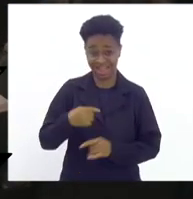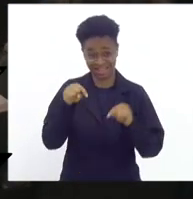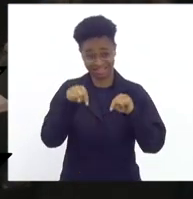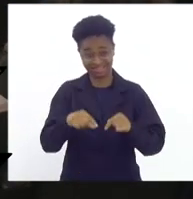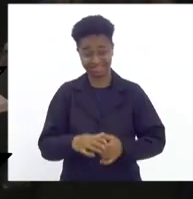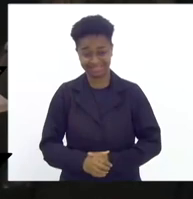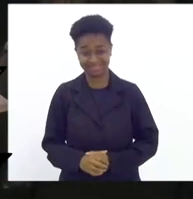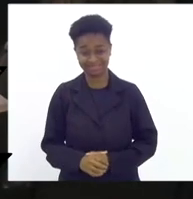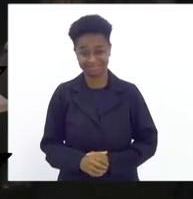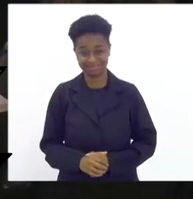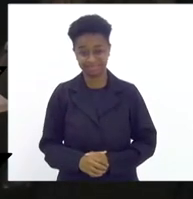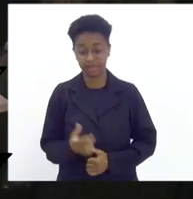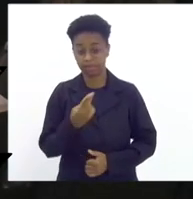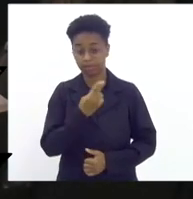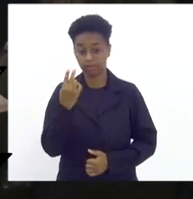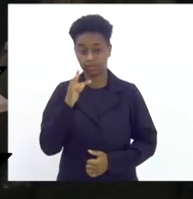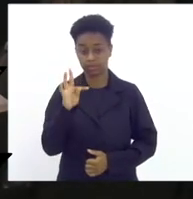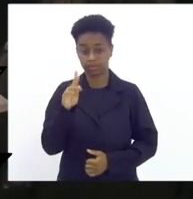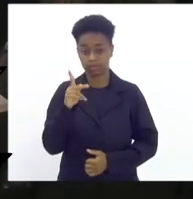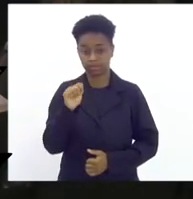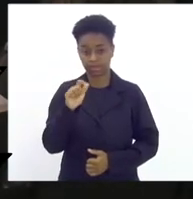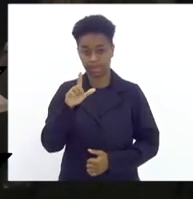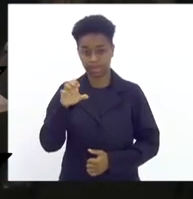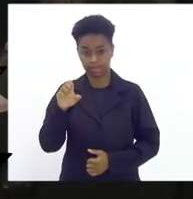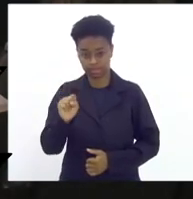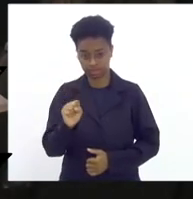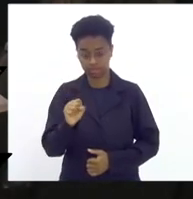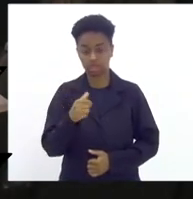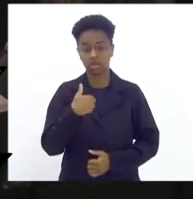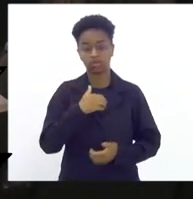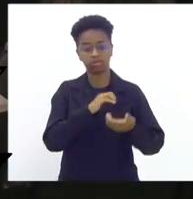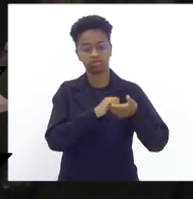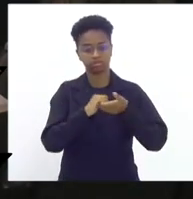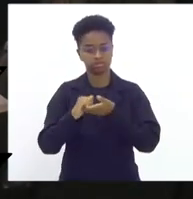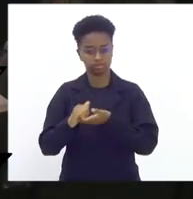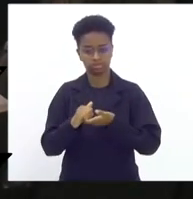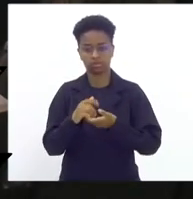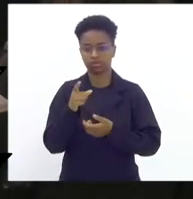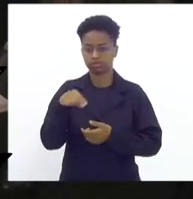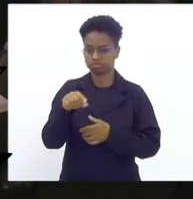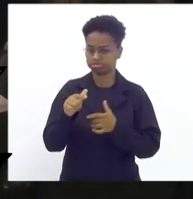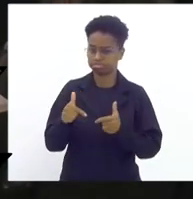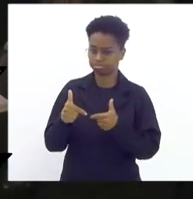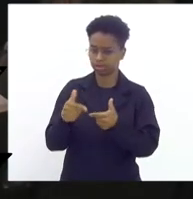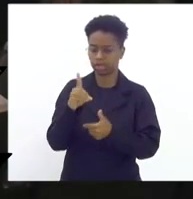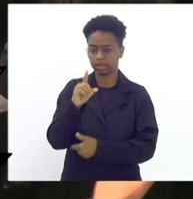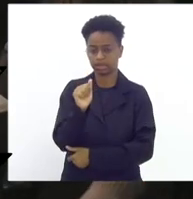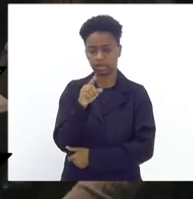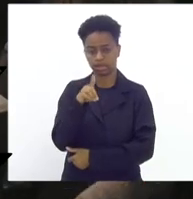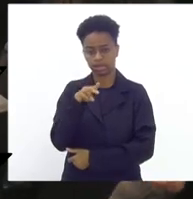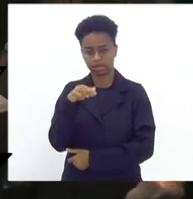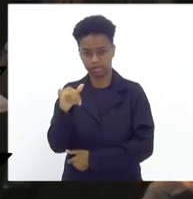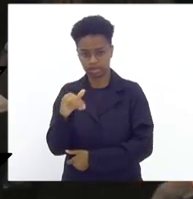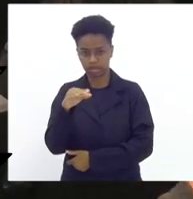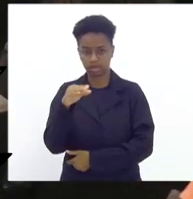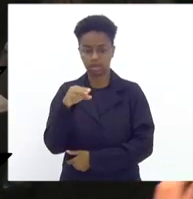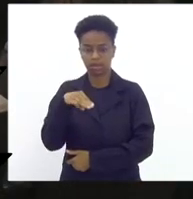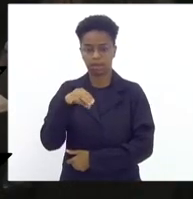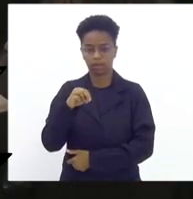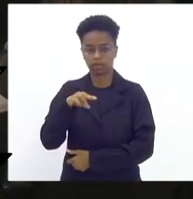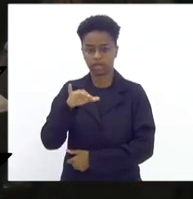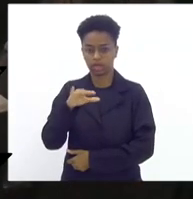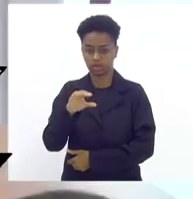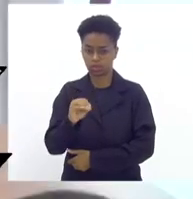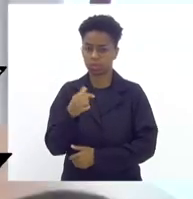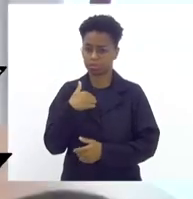aqui meu nome é Thales Arcoverde trailer queria saudar muito a iniciativa do deputado Dani Monteiro dizer minha felicidade de ver